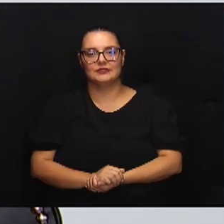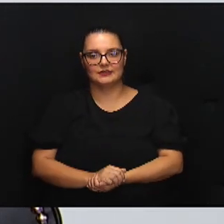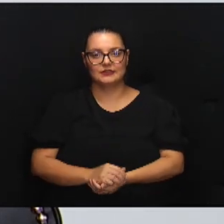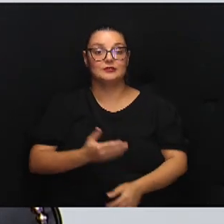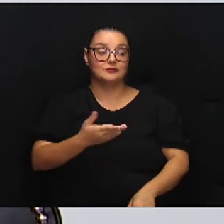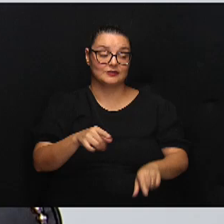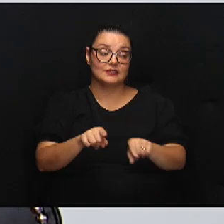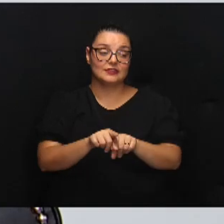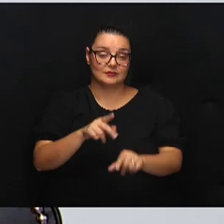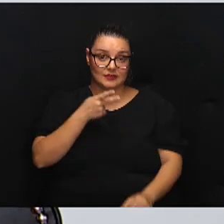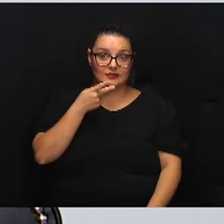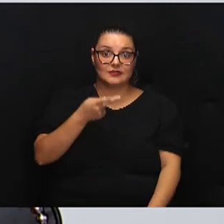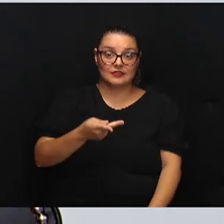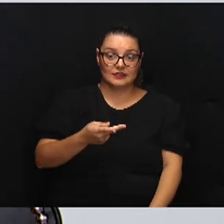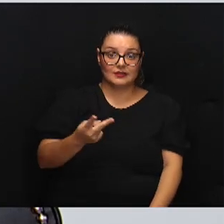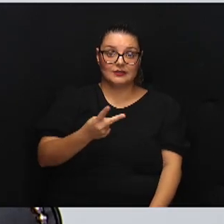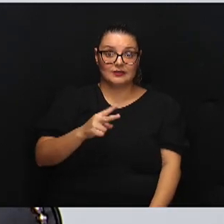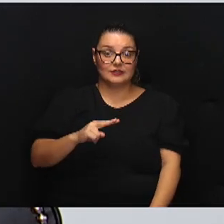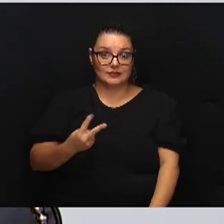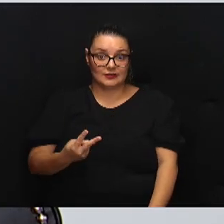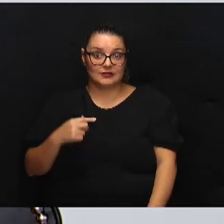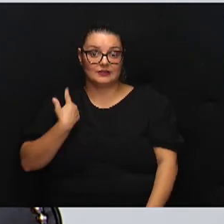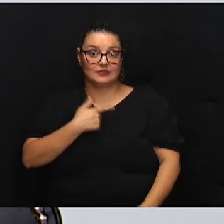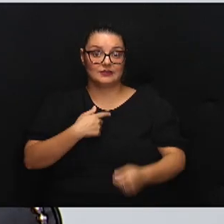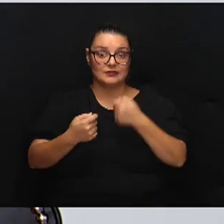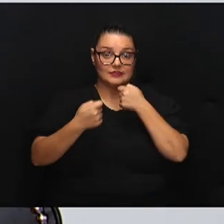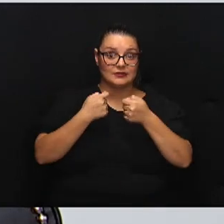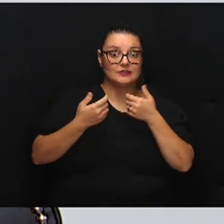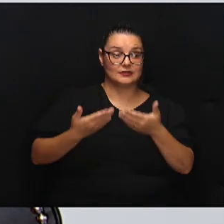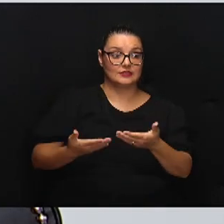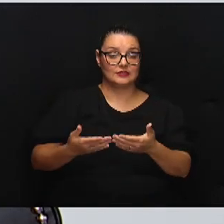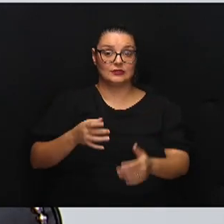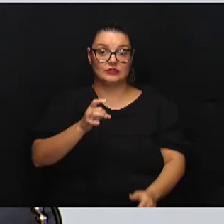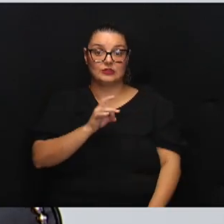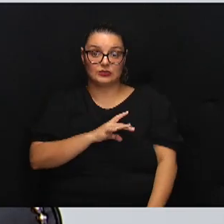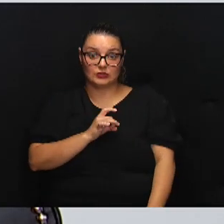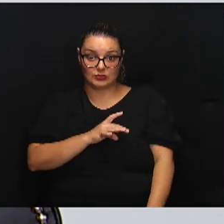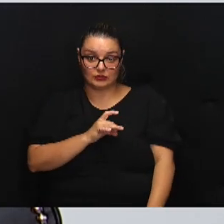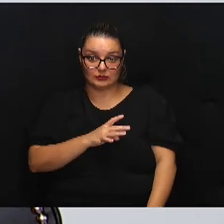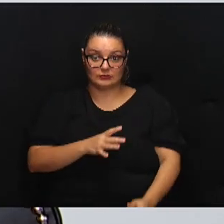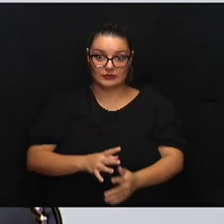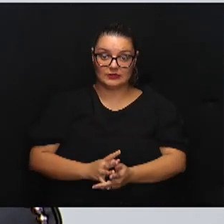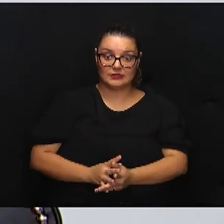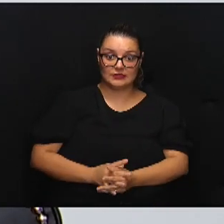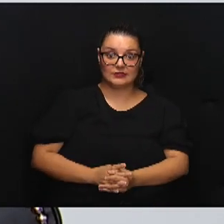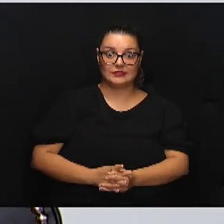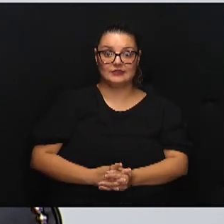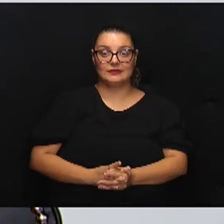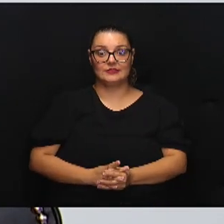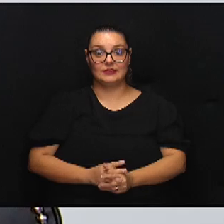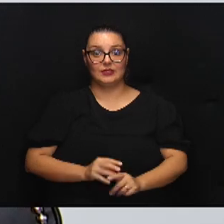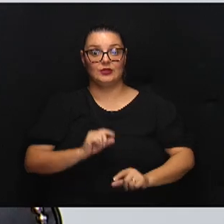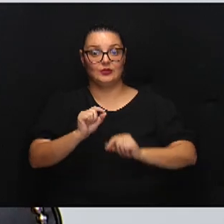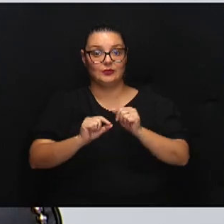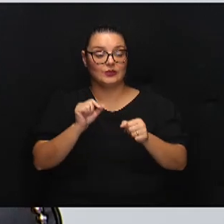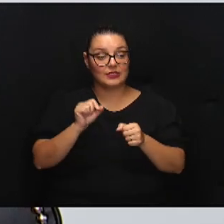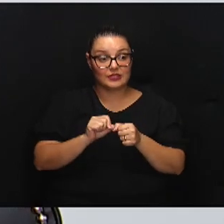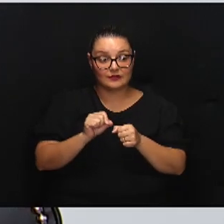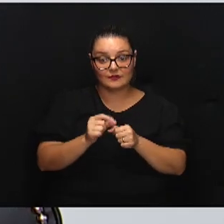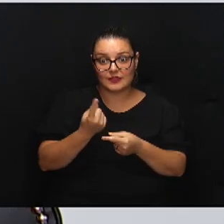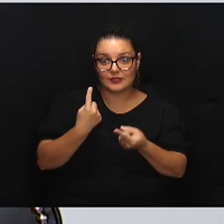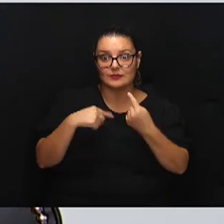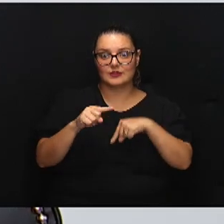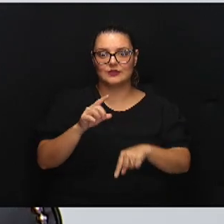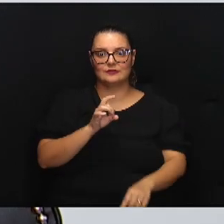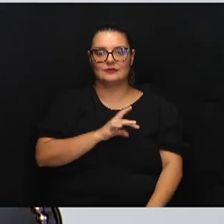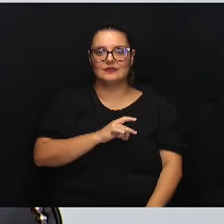inclusive, mencionou já pela segunda vez na nossa entrevista a questão do medo. O que você fez para superar esse